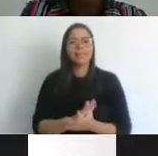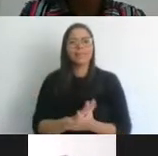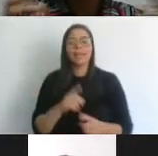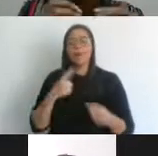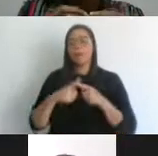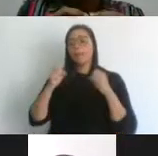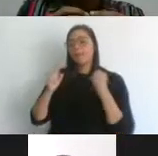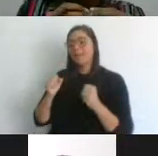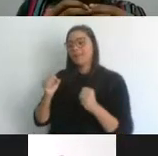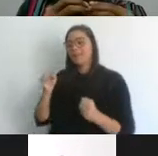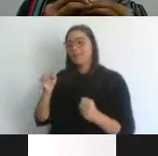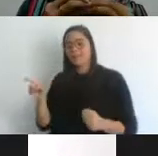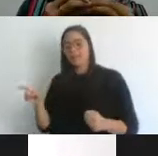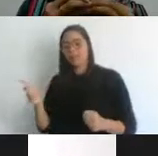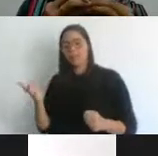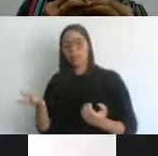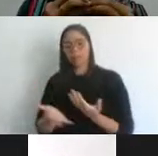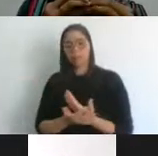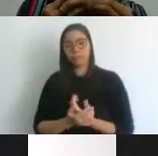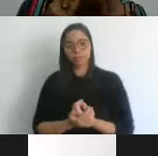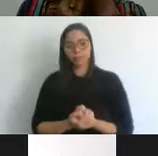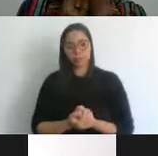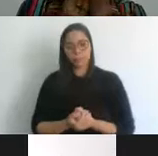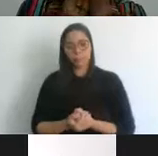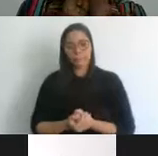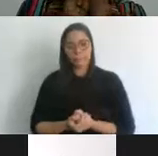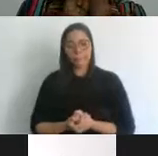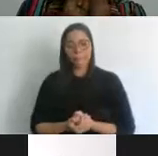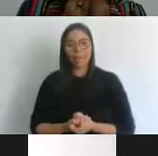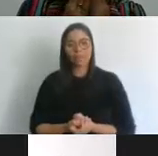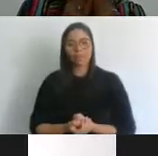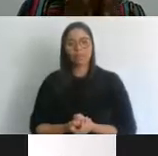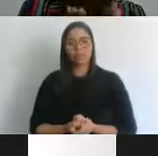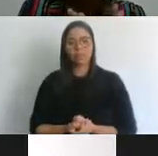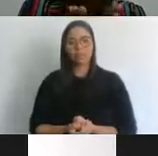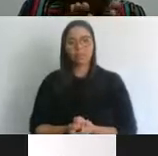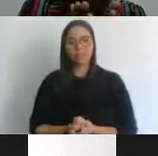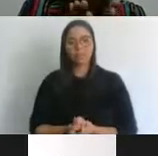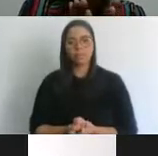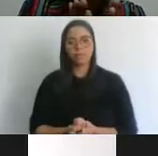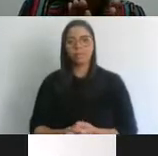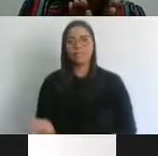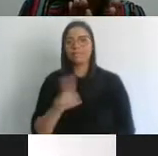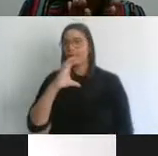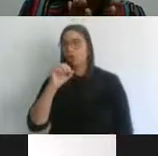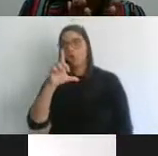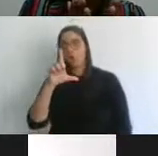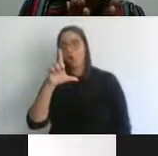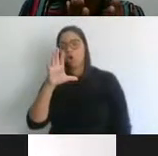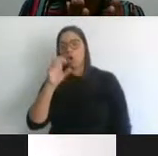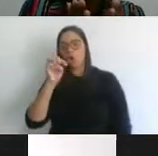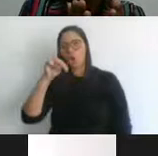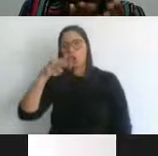que poderia ser aquilo ali é e foi Cola mudam gente foi ver se puxo